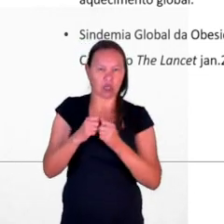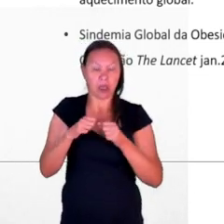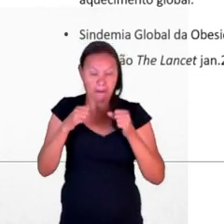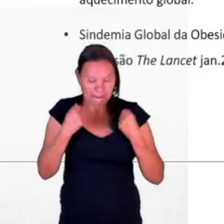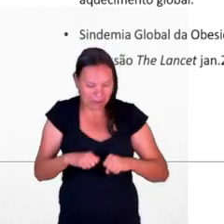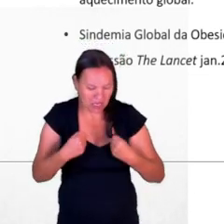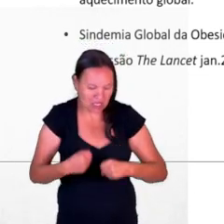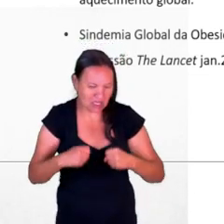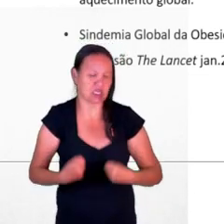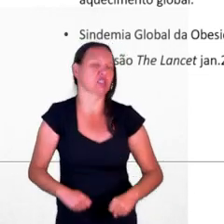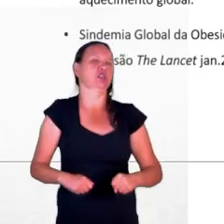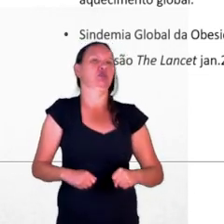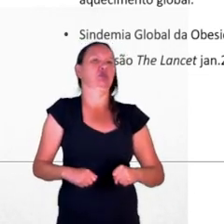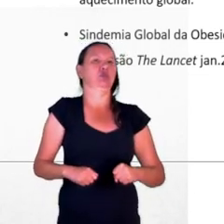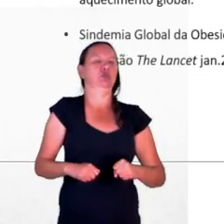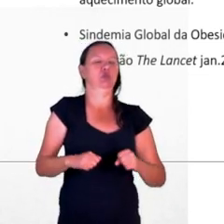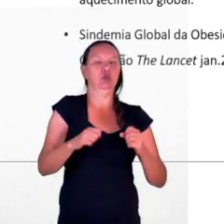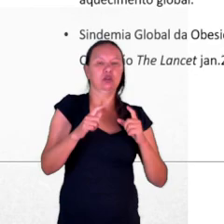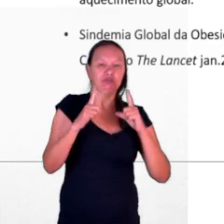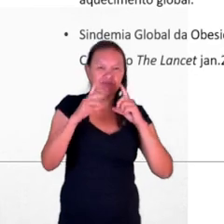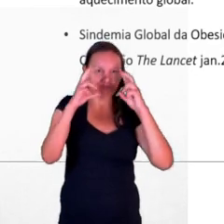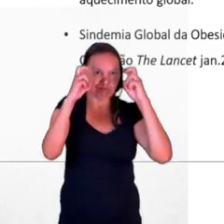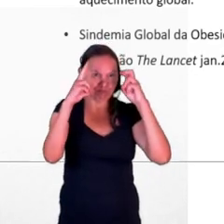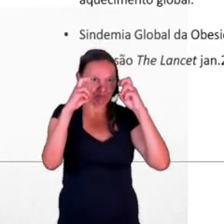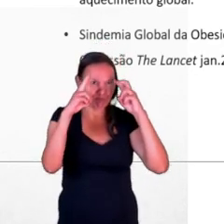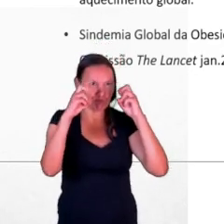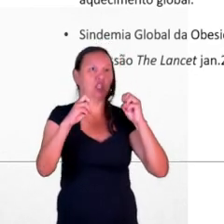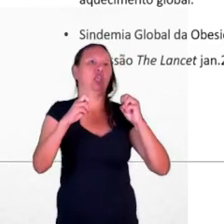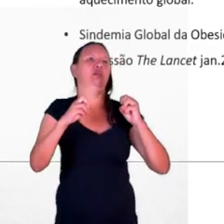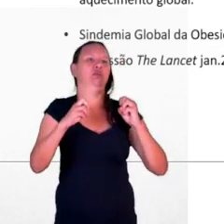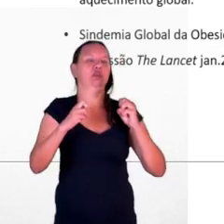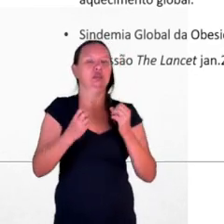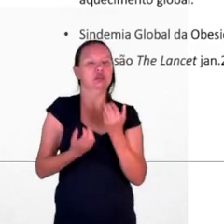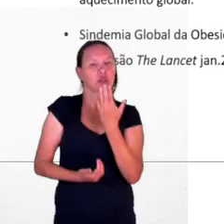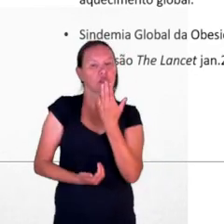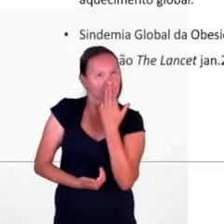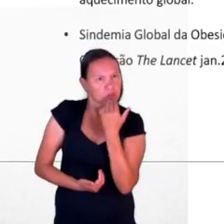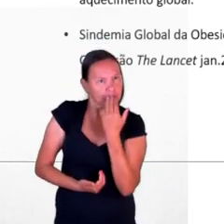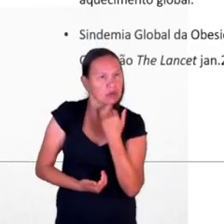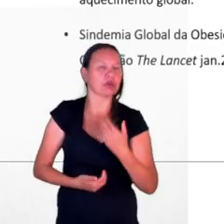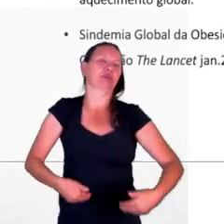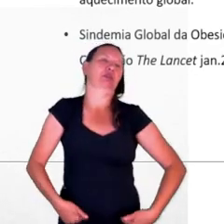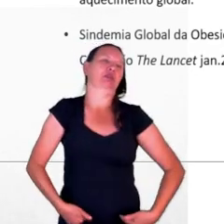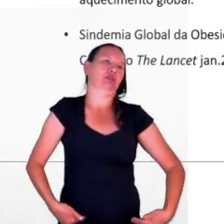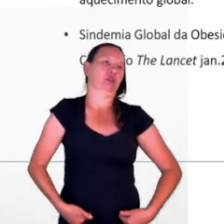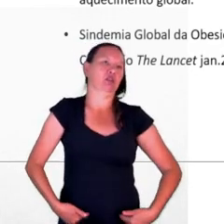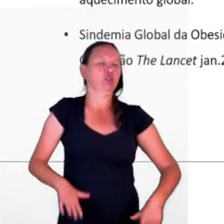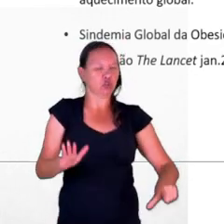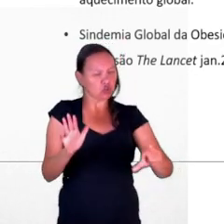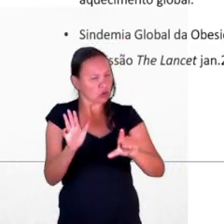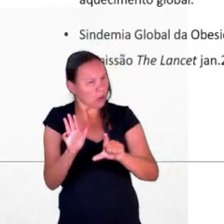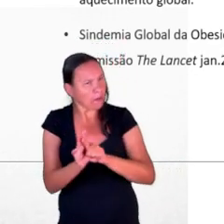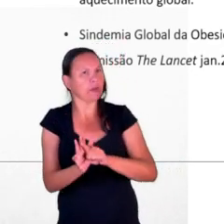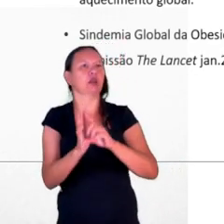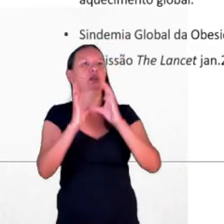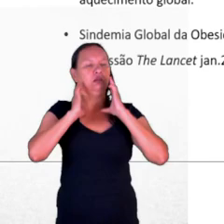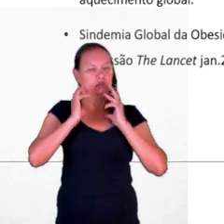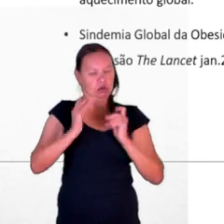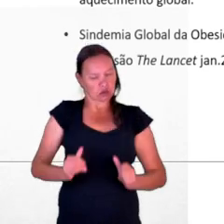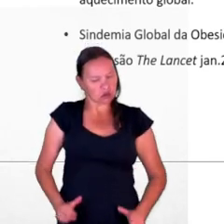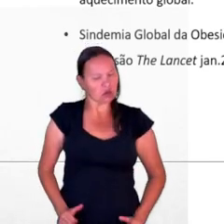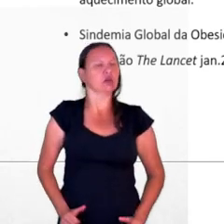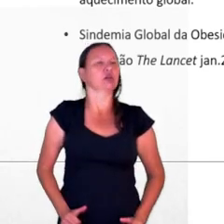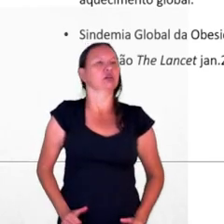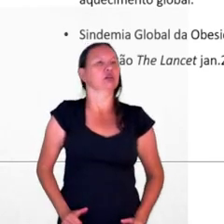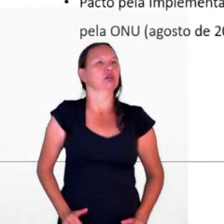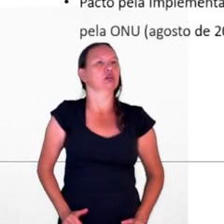sistemas alimentares em atenção à amplitude do que é o direito humano à Alimentação